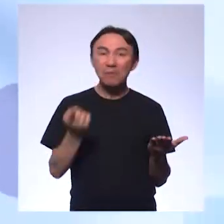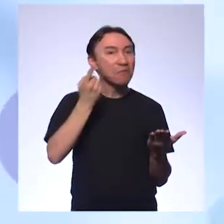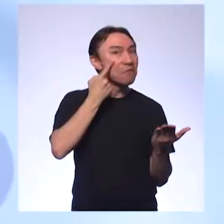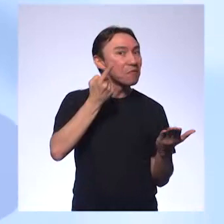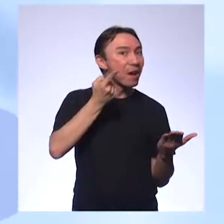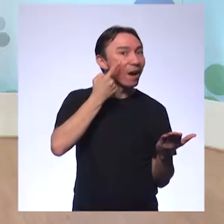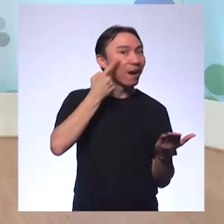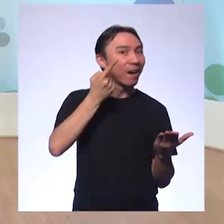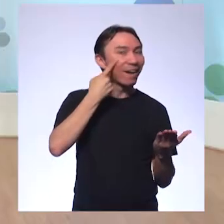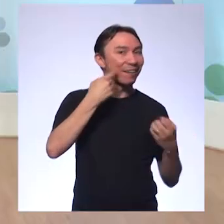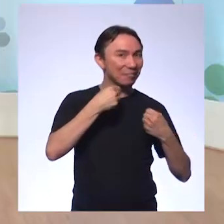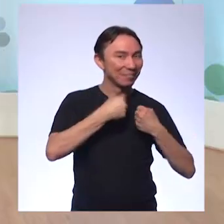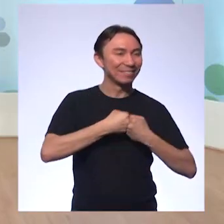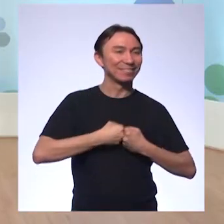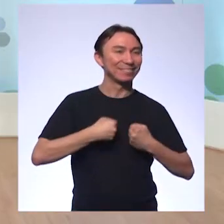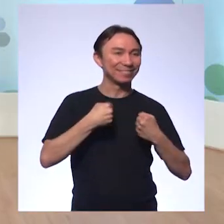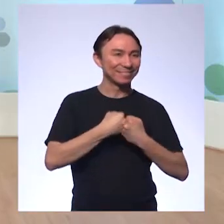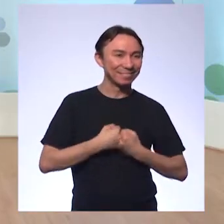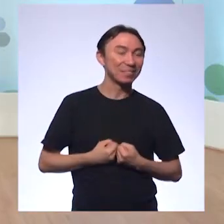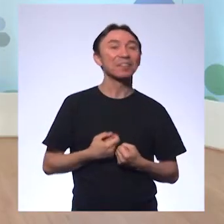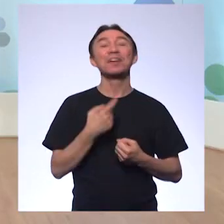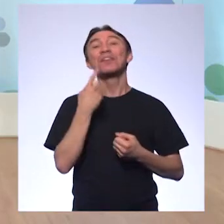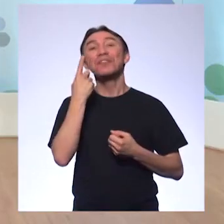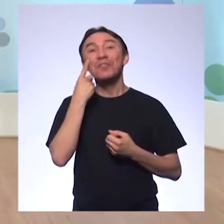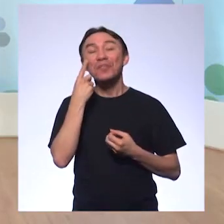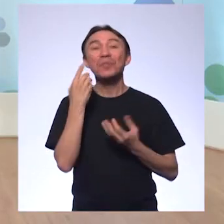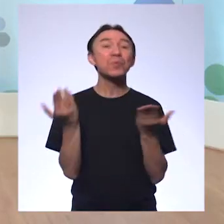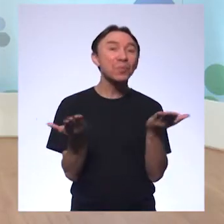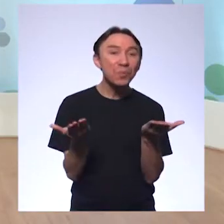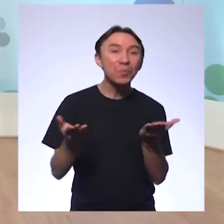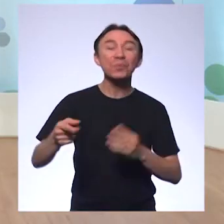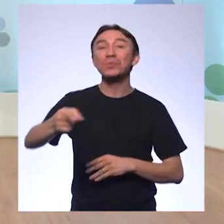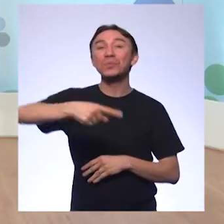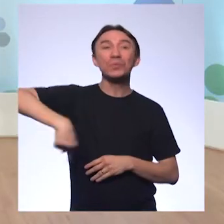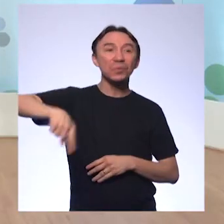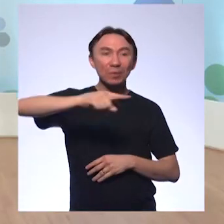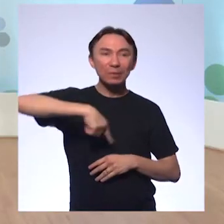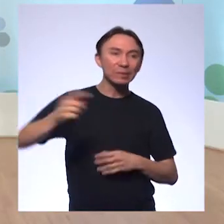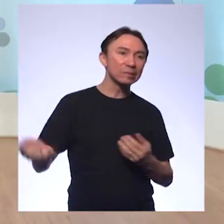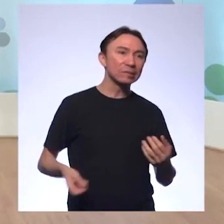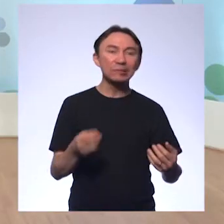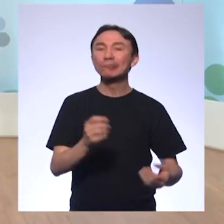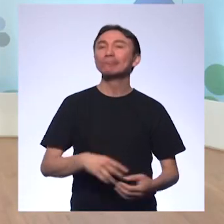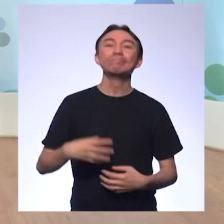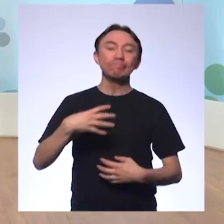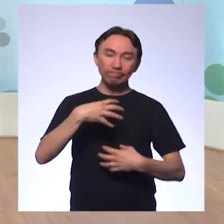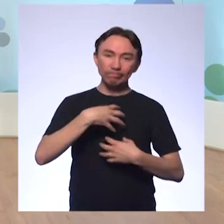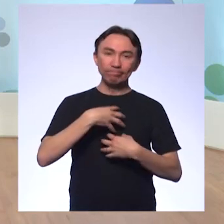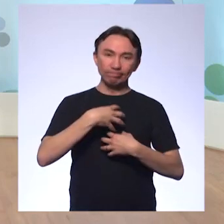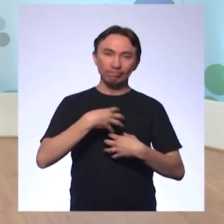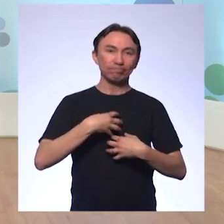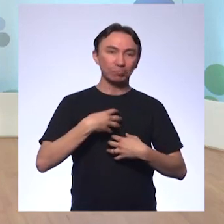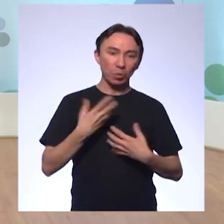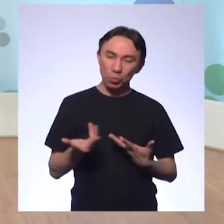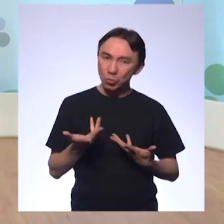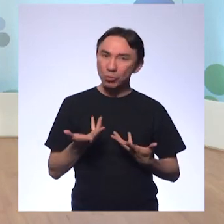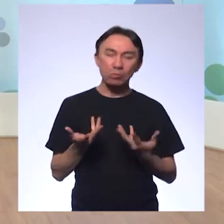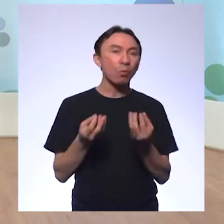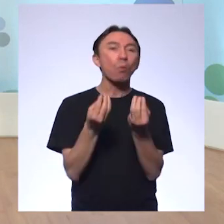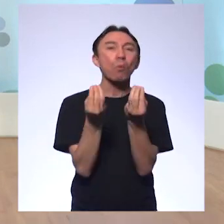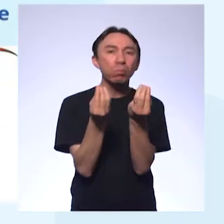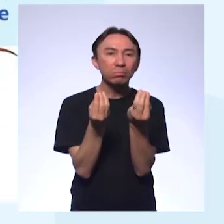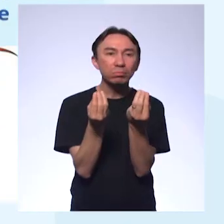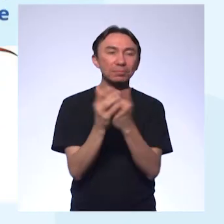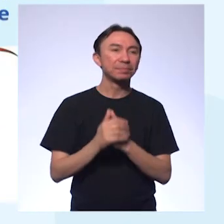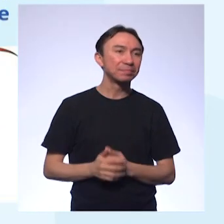é, ou melhor, quais são, né, as competências socioemocionais da nossa aula. Observem aí na